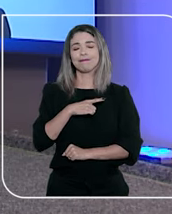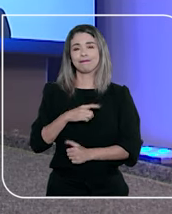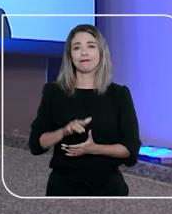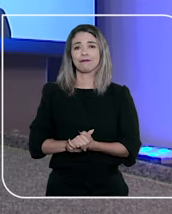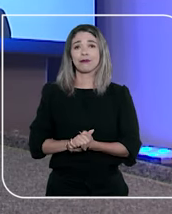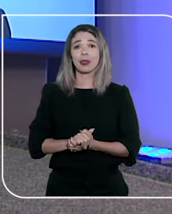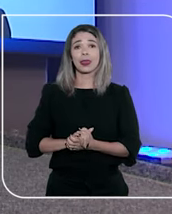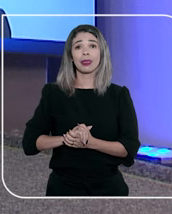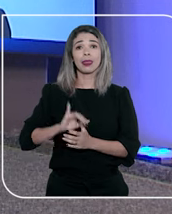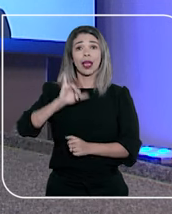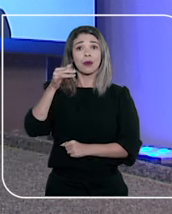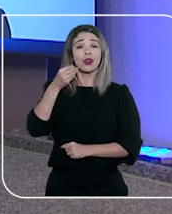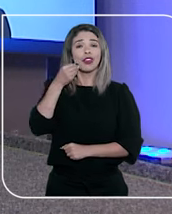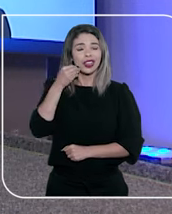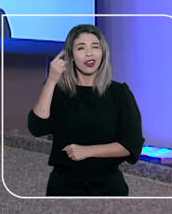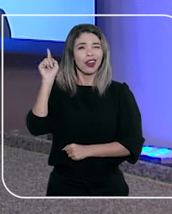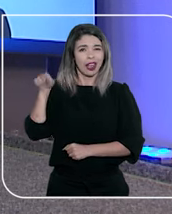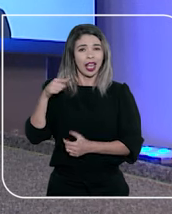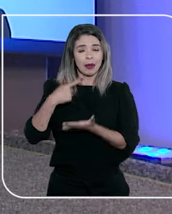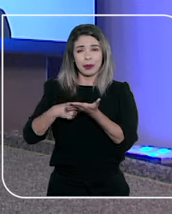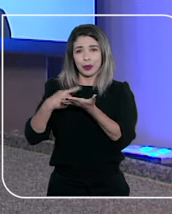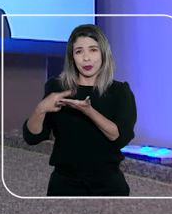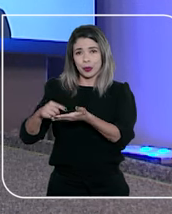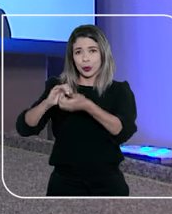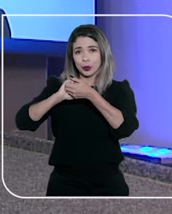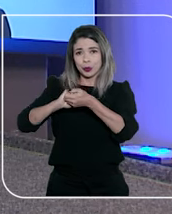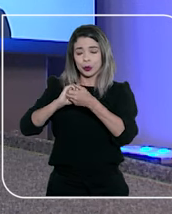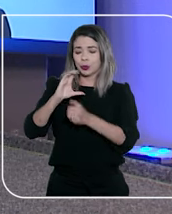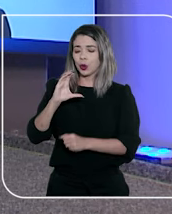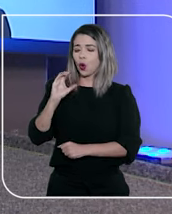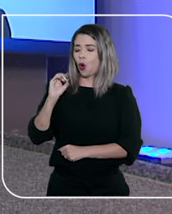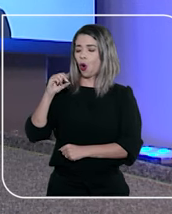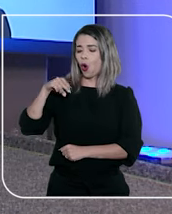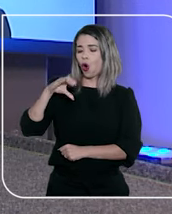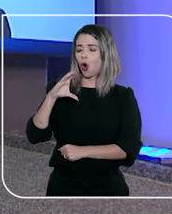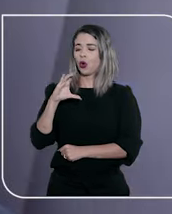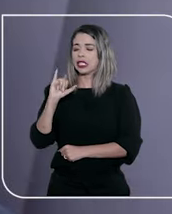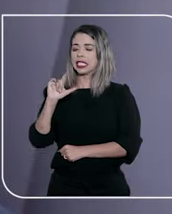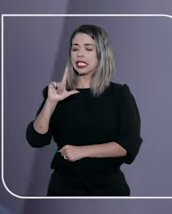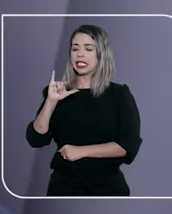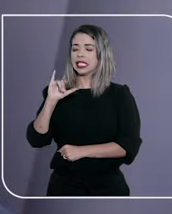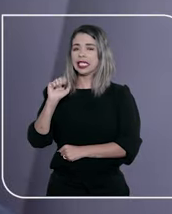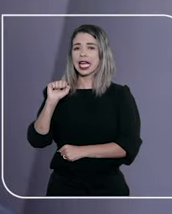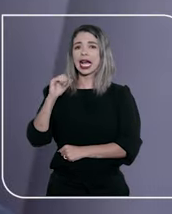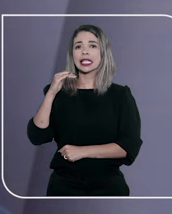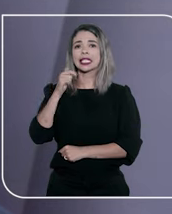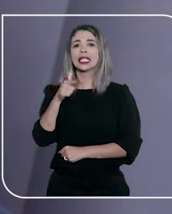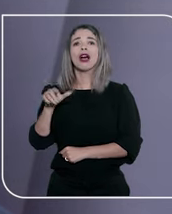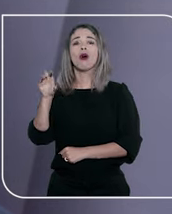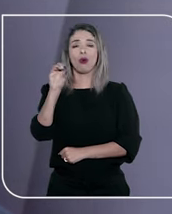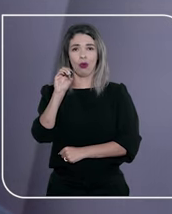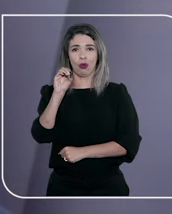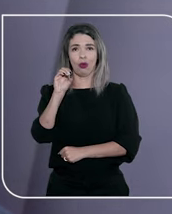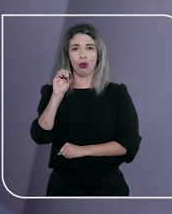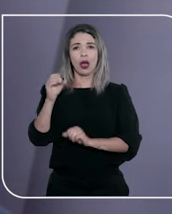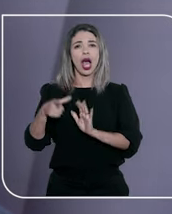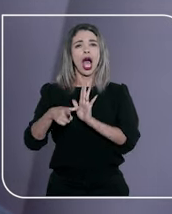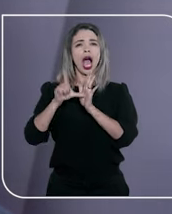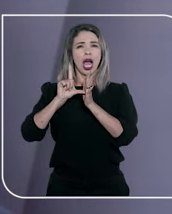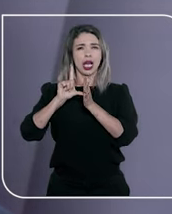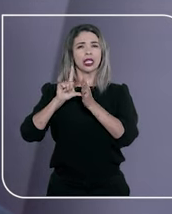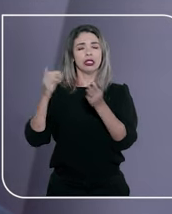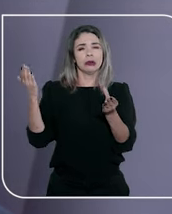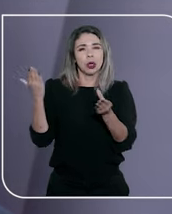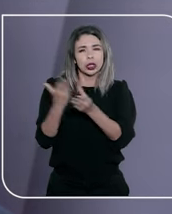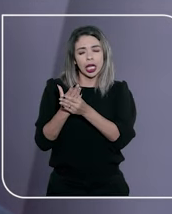da conciliação, são métodos adequados ou alternativos para a resolução de conflitos, antes que esses conflitos sigam, né, o rumo